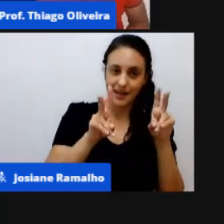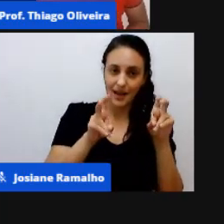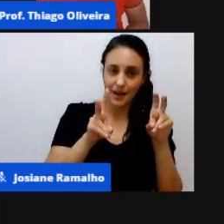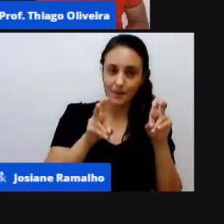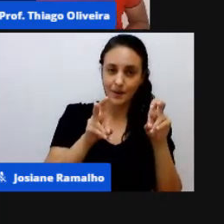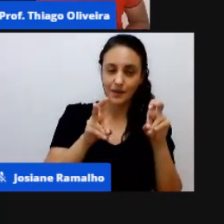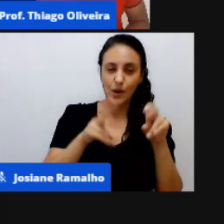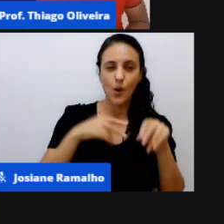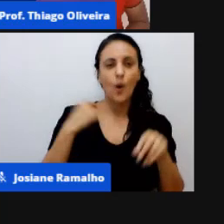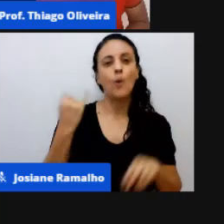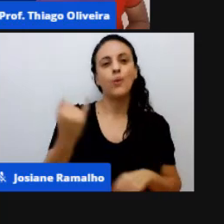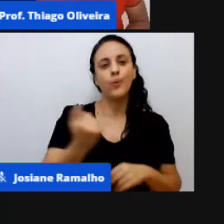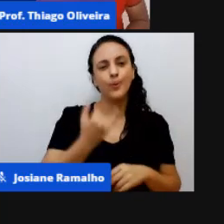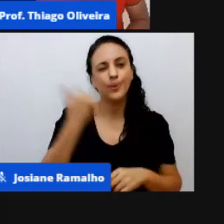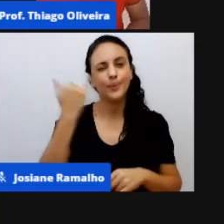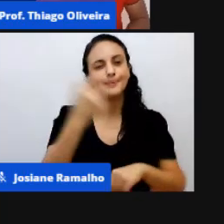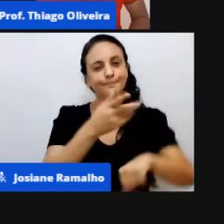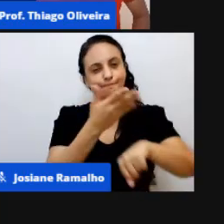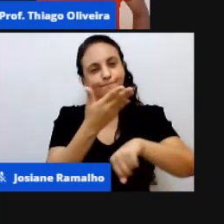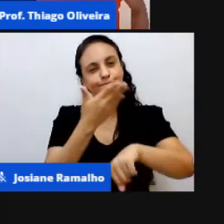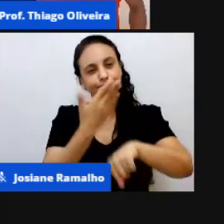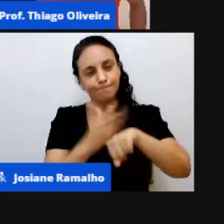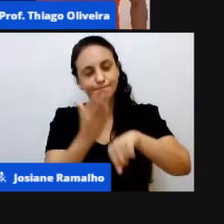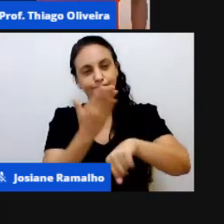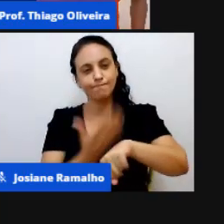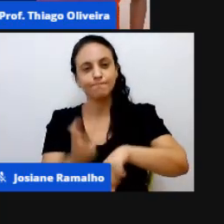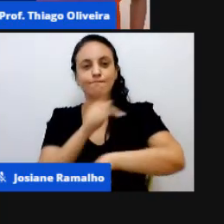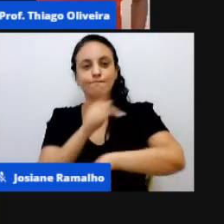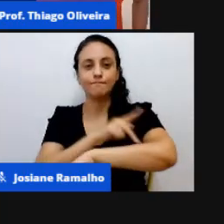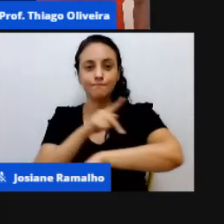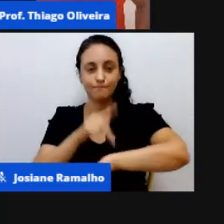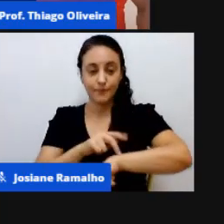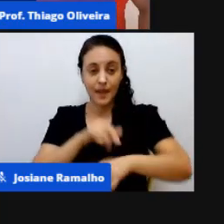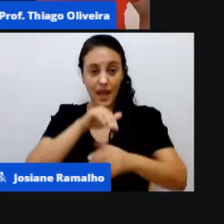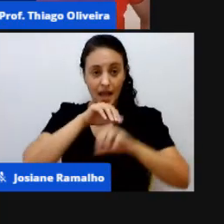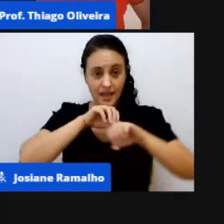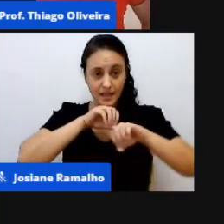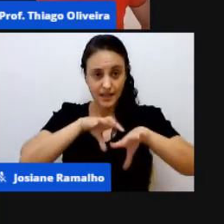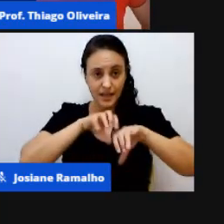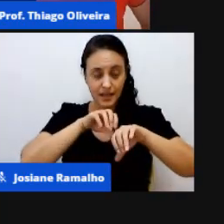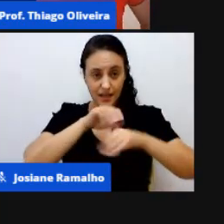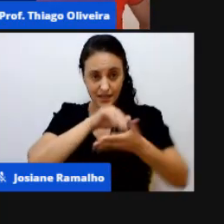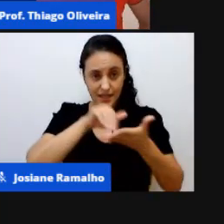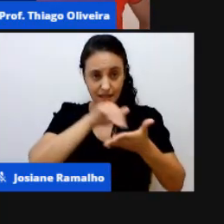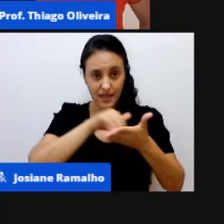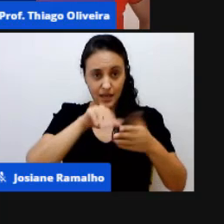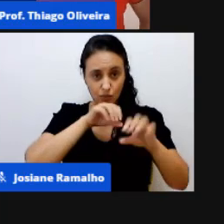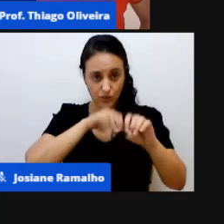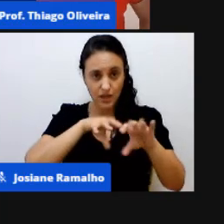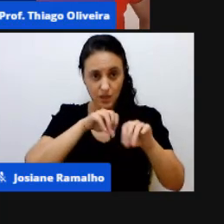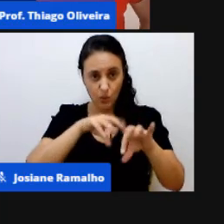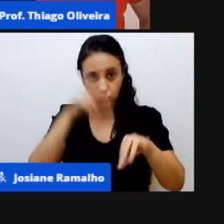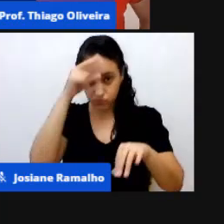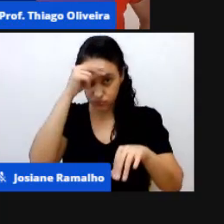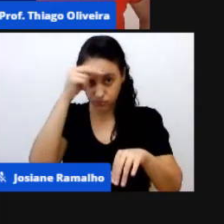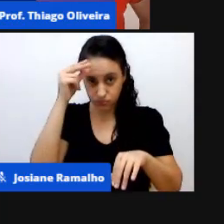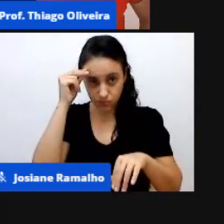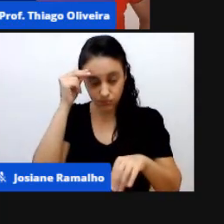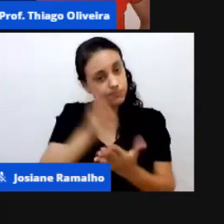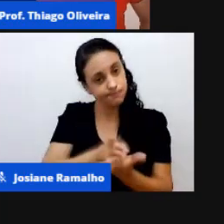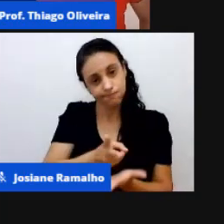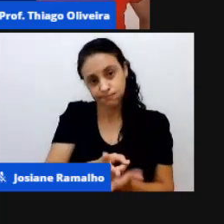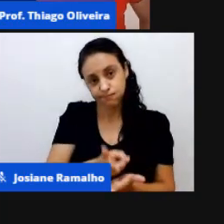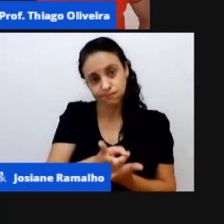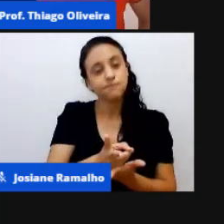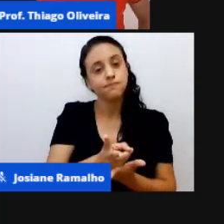para a nossa prática pedagógica, né? A CEMED, ela sempre se preocupou em disponibilizar